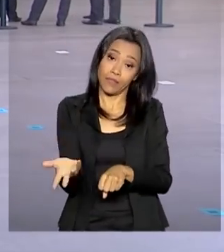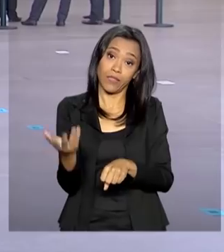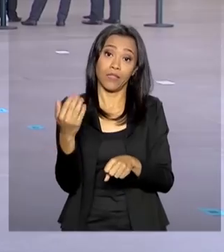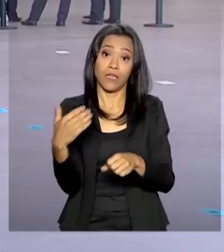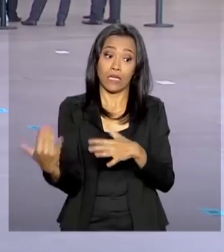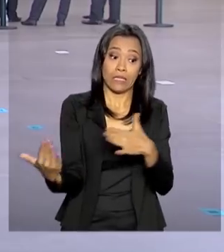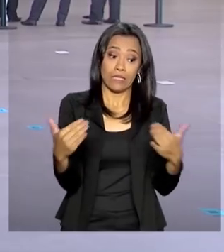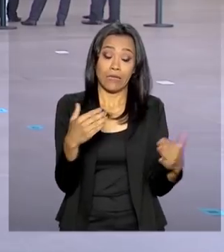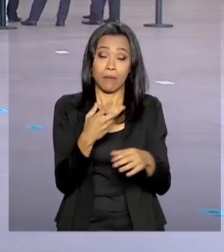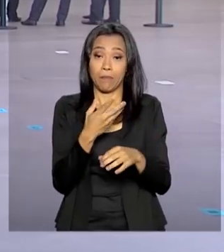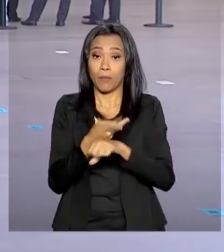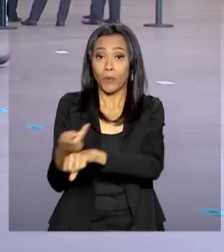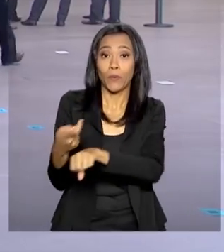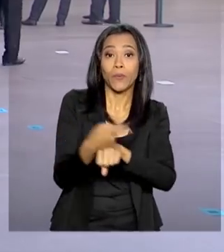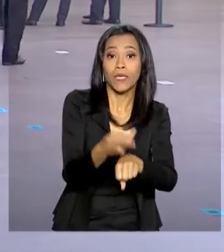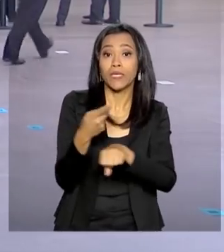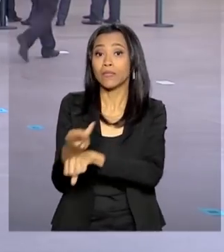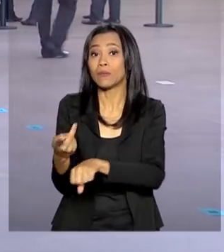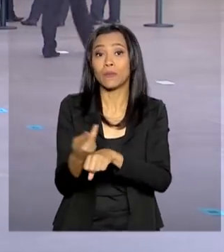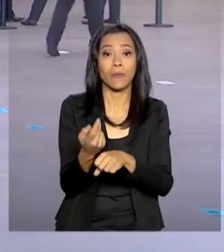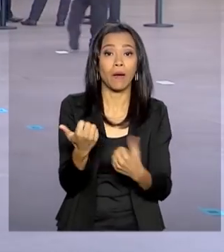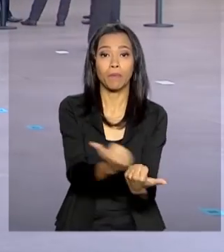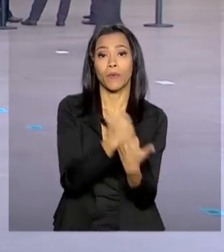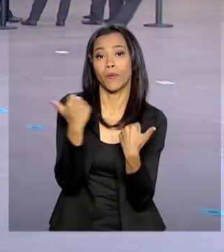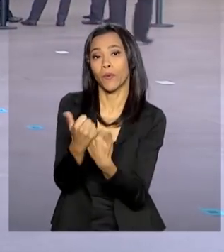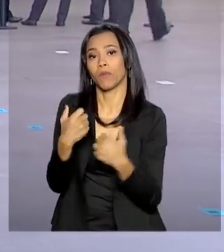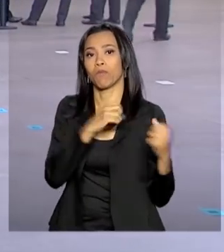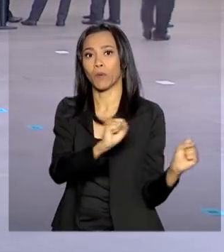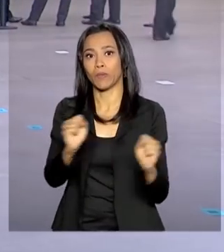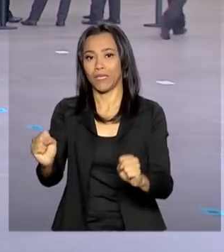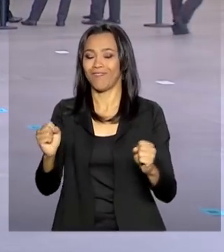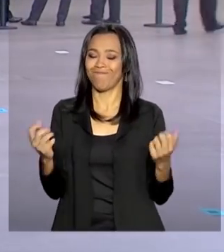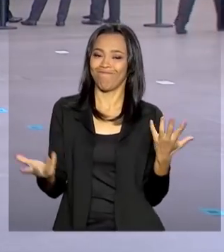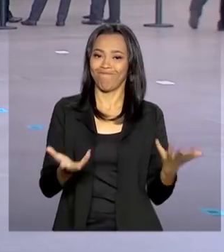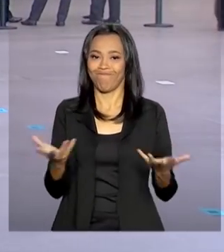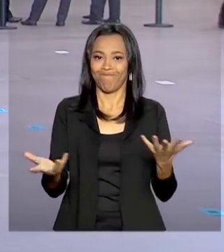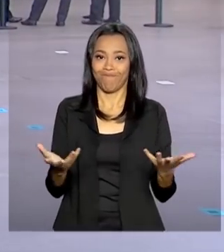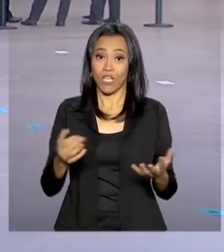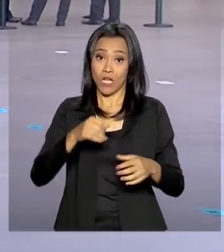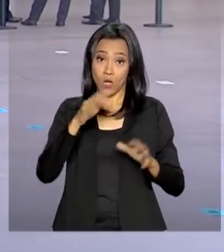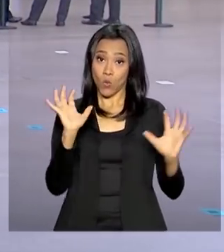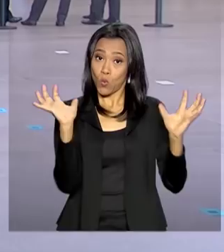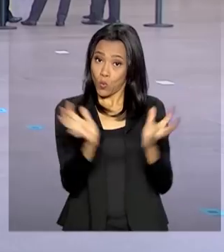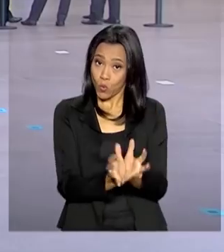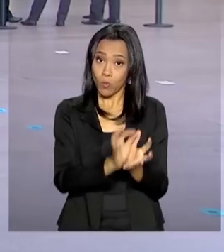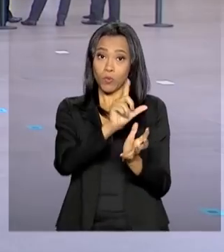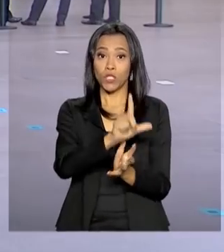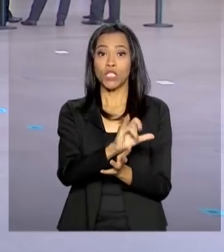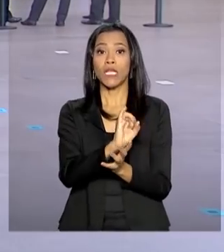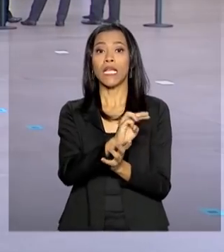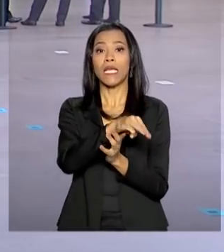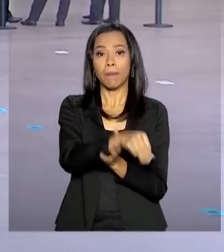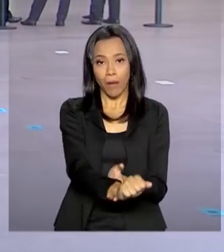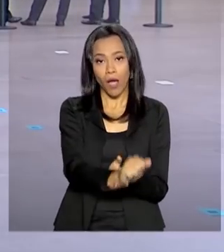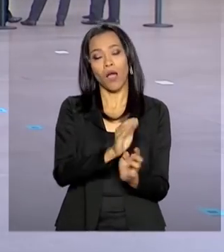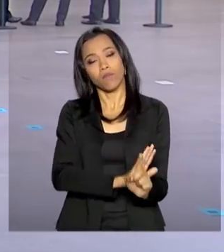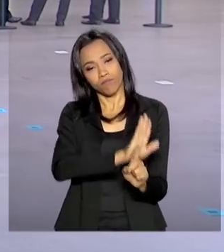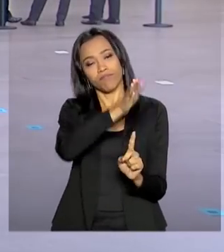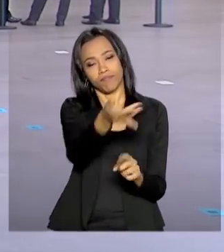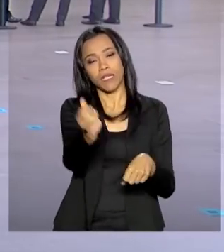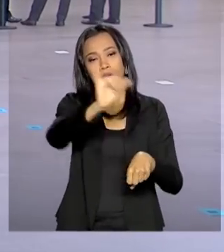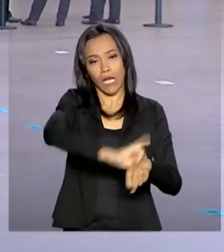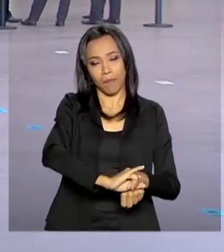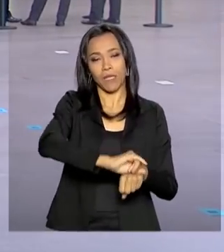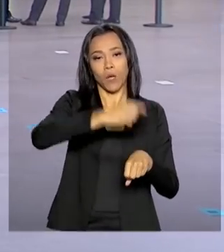de apoio pelo poder ou seja a situação ainda é bem definida o grupo de lima se reúne hoje lá em lima capital